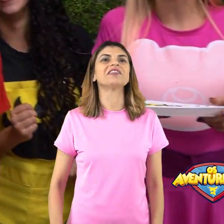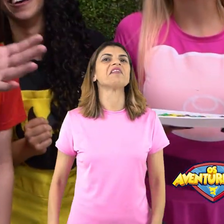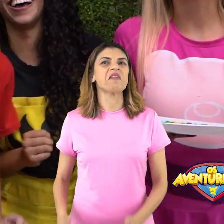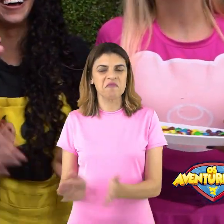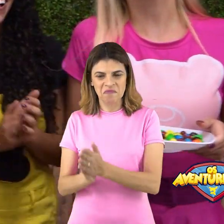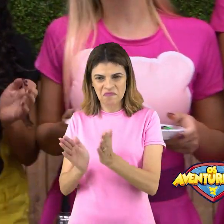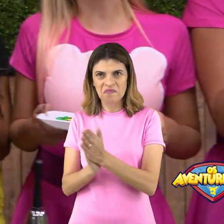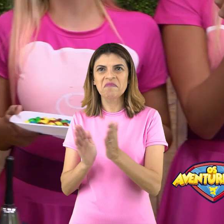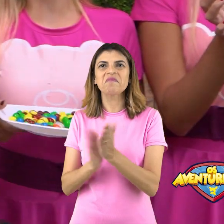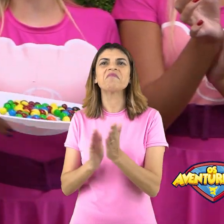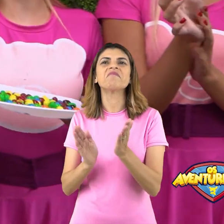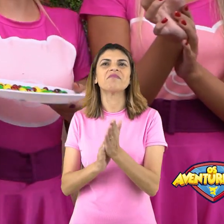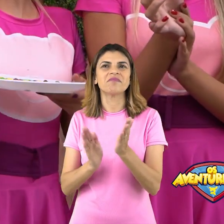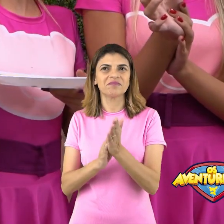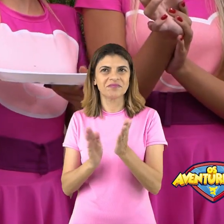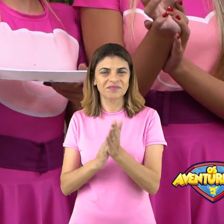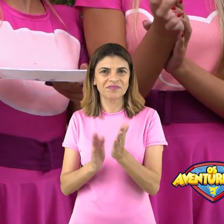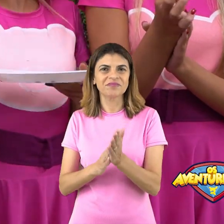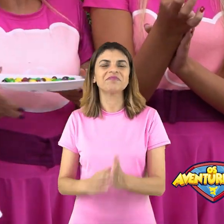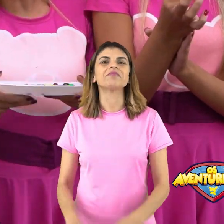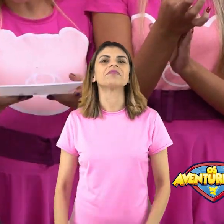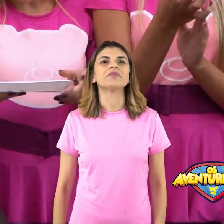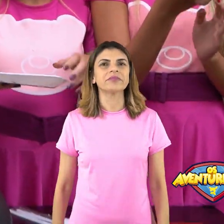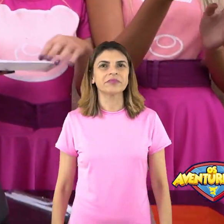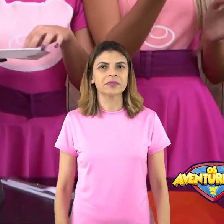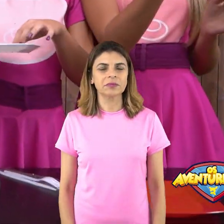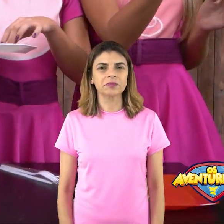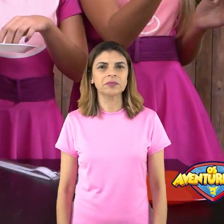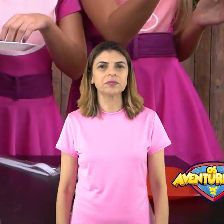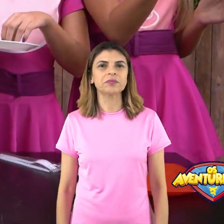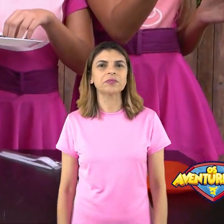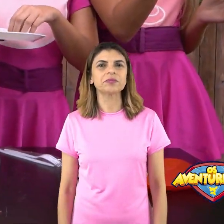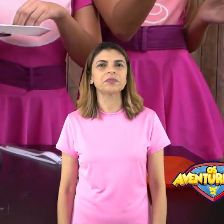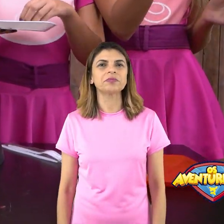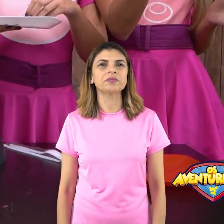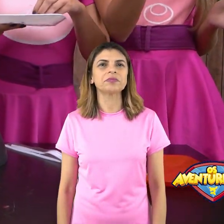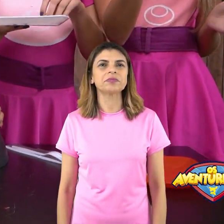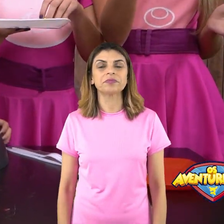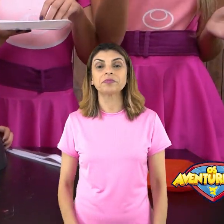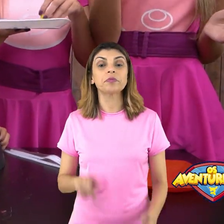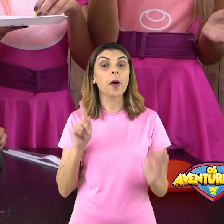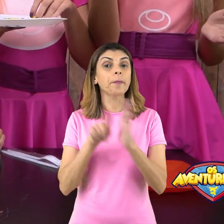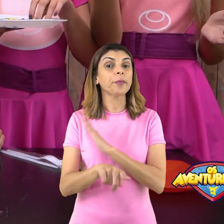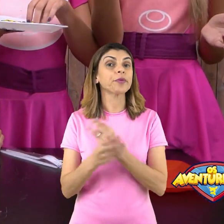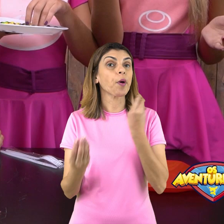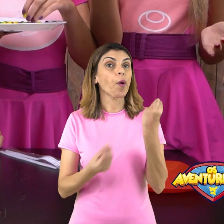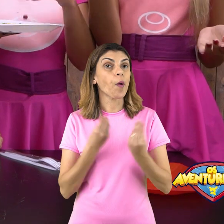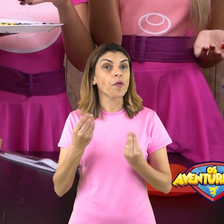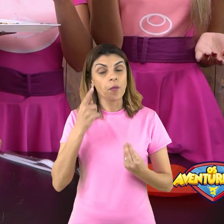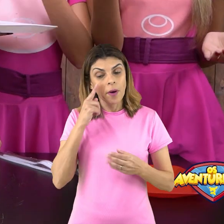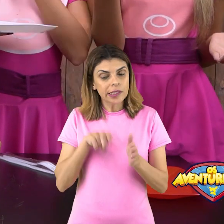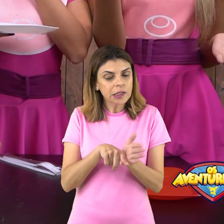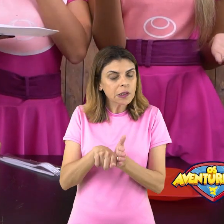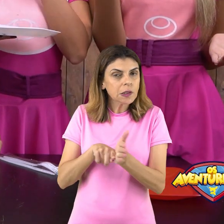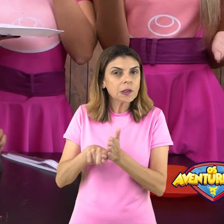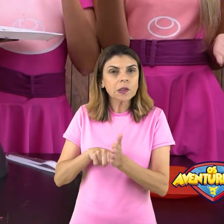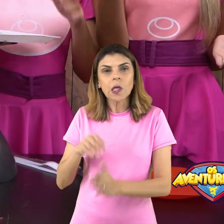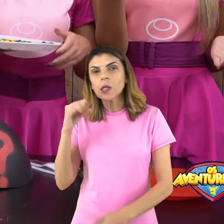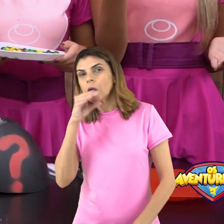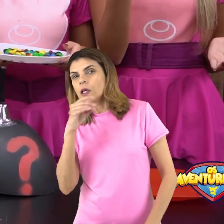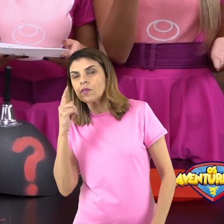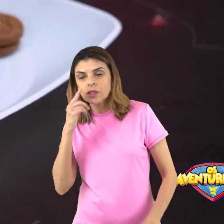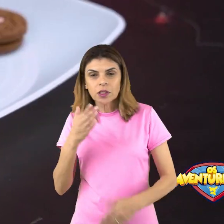também! Vamos ver, não é mesmo? Vamos pôr isso aqui quente. Vamos ver como é que tá. Vamos examinar aqui. Fazer uma